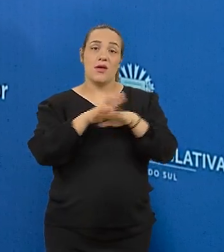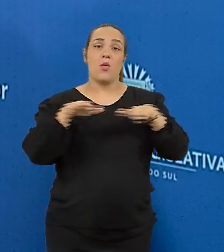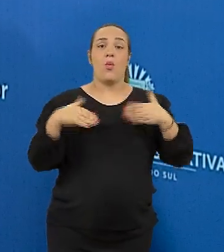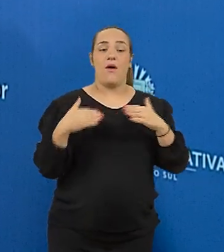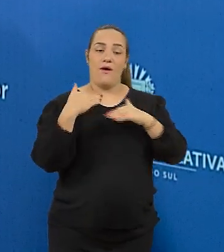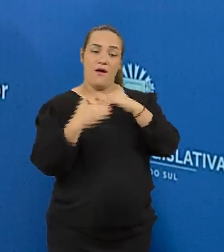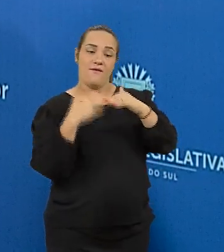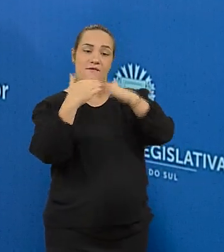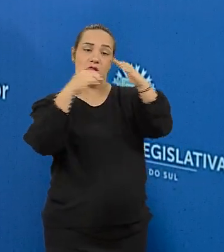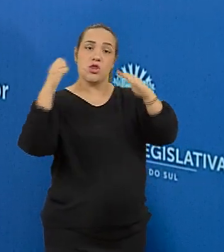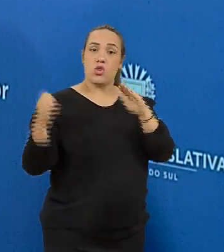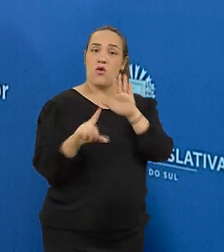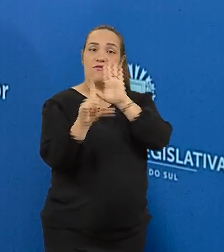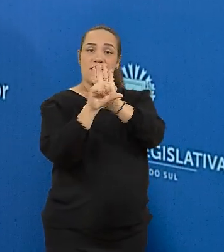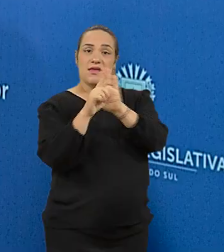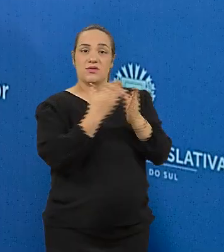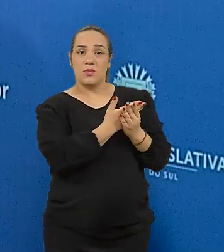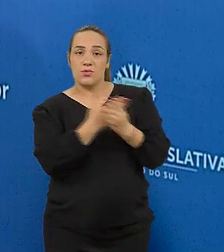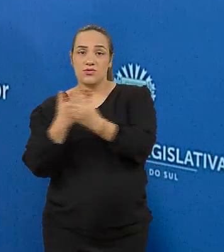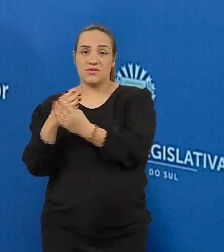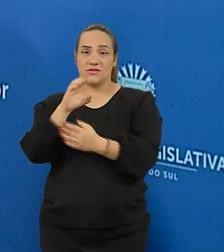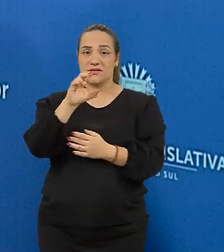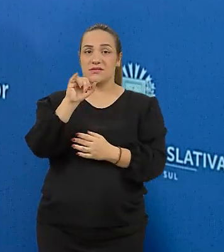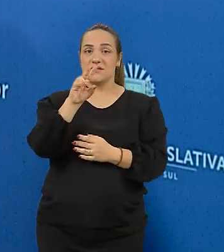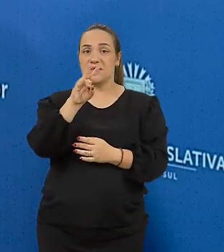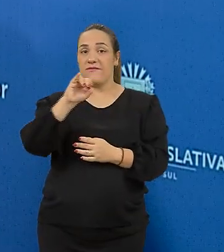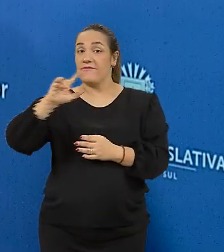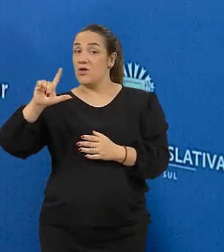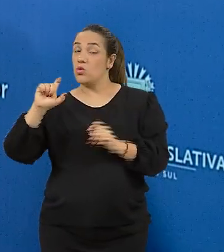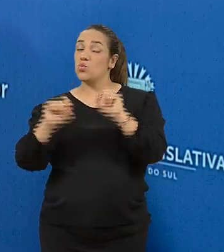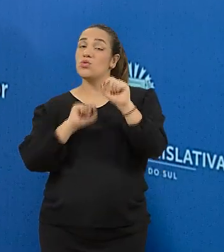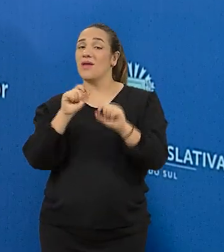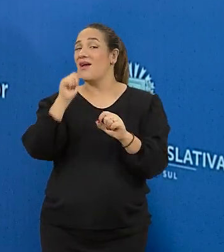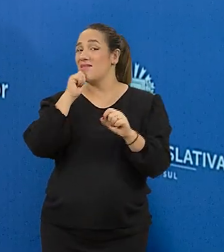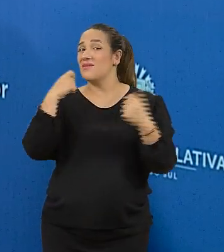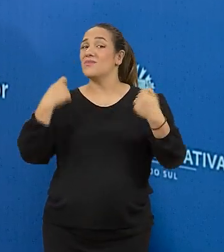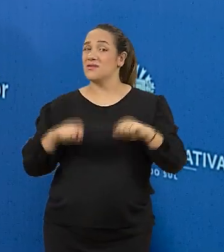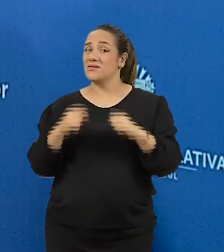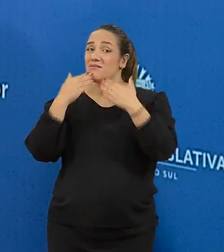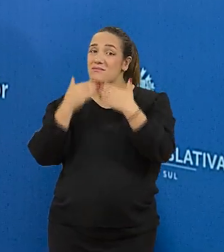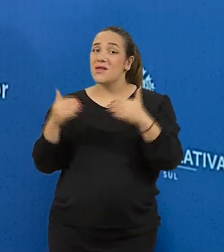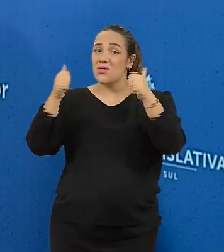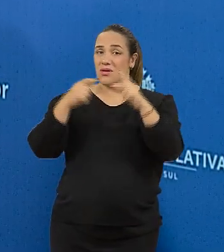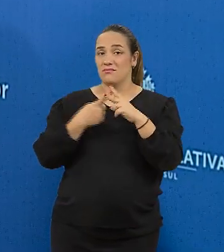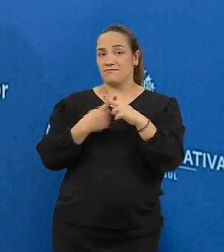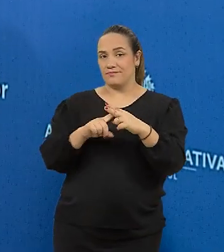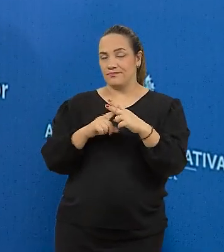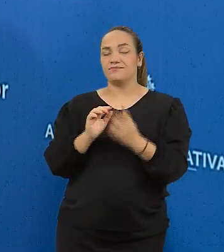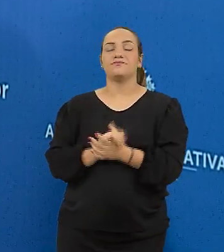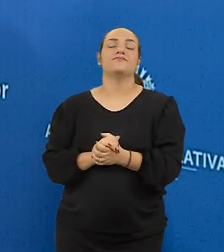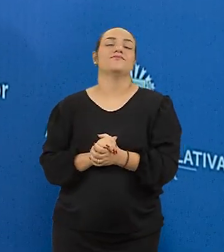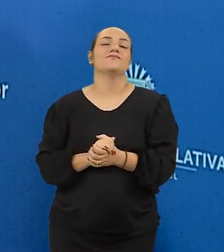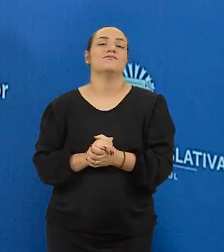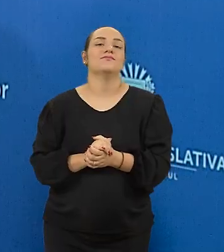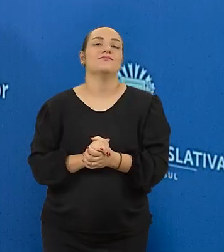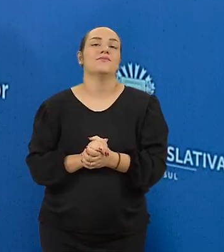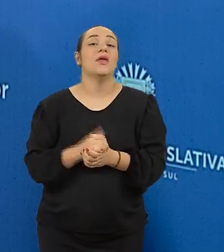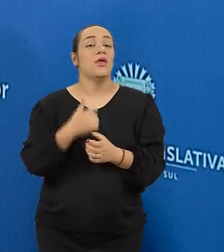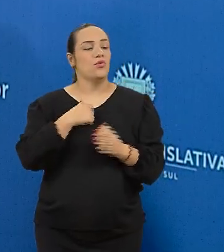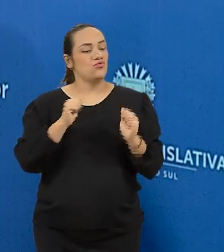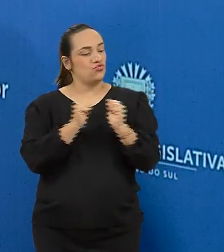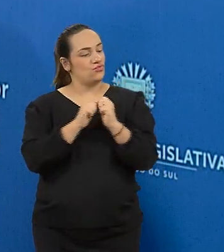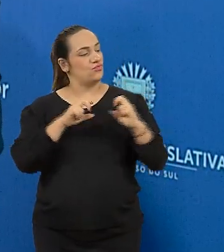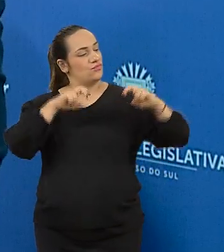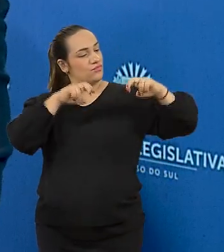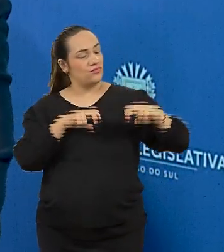os avanços da nova legislação processual civil e o que ainda precisa caminhar, melhorar. Estou aqui com